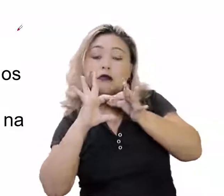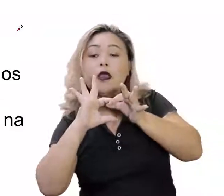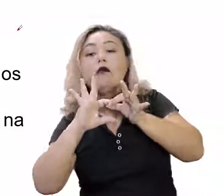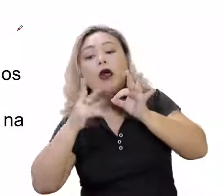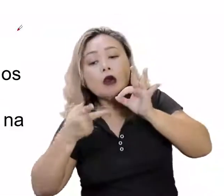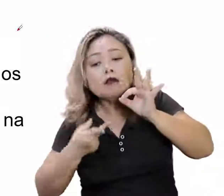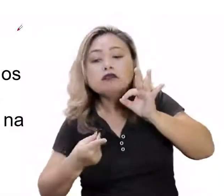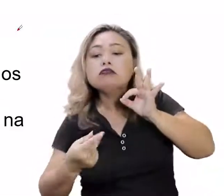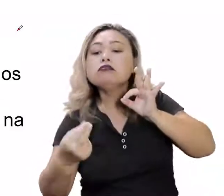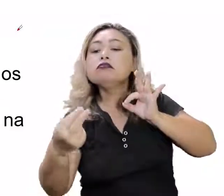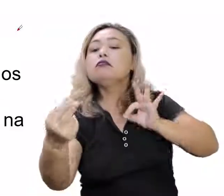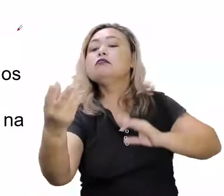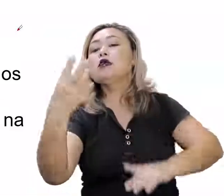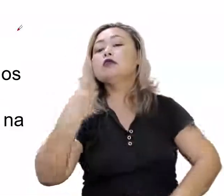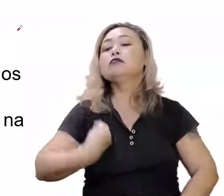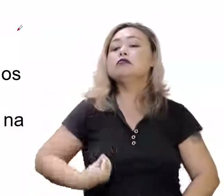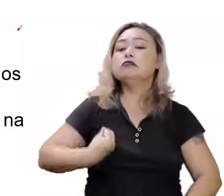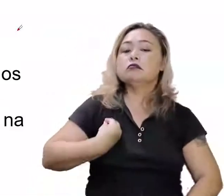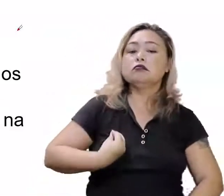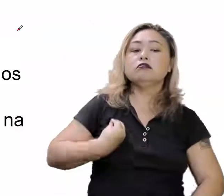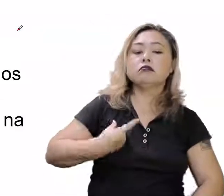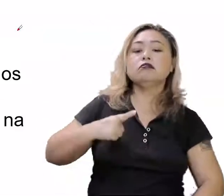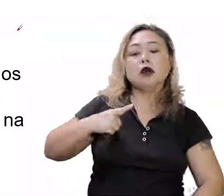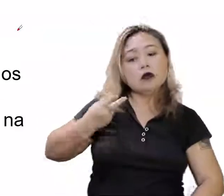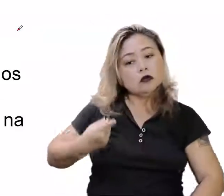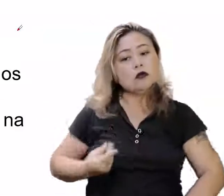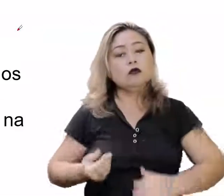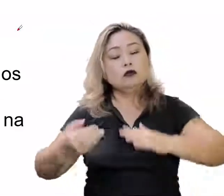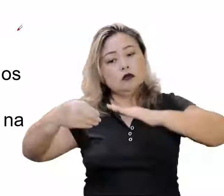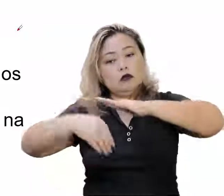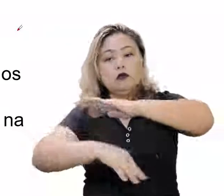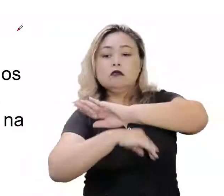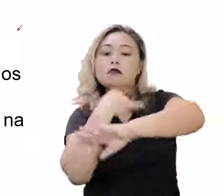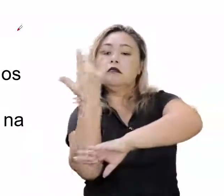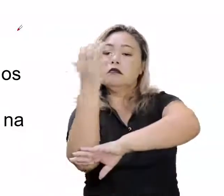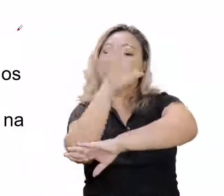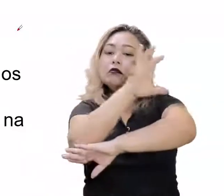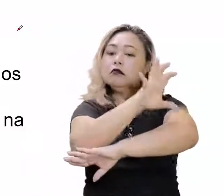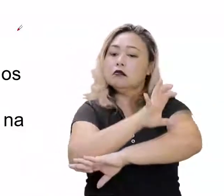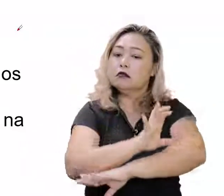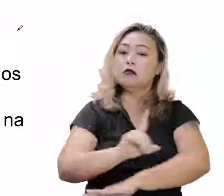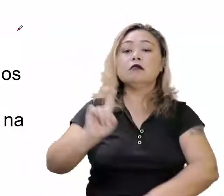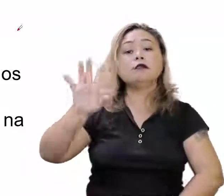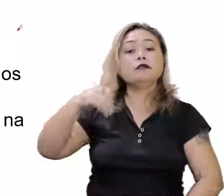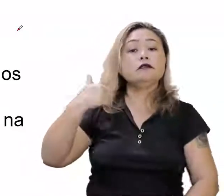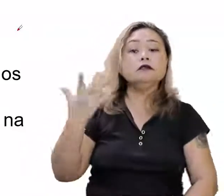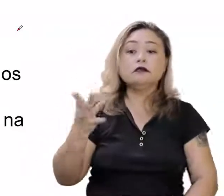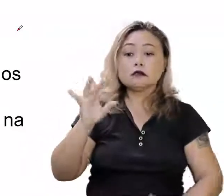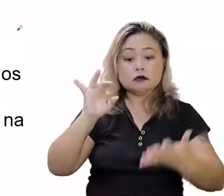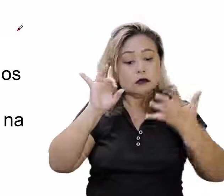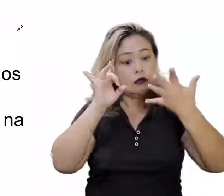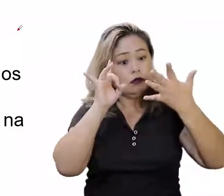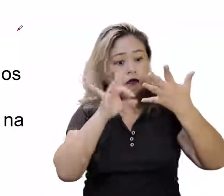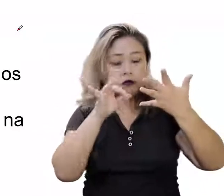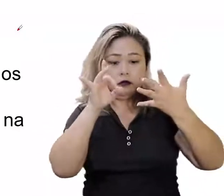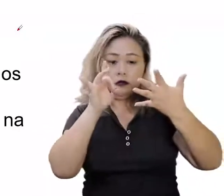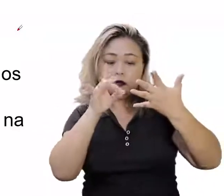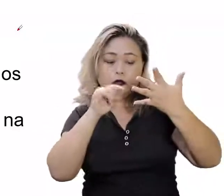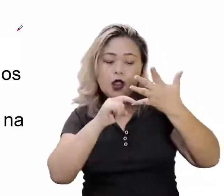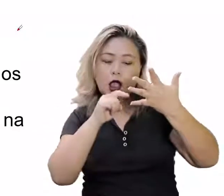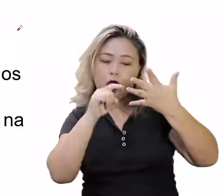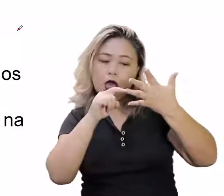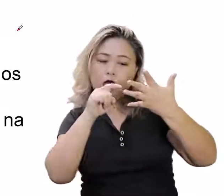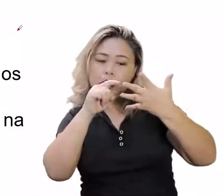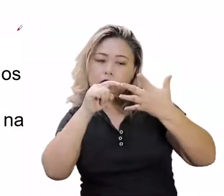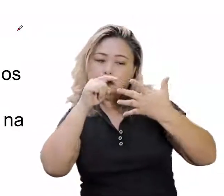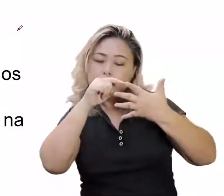sobreviver nos diferentes ecossistemas. A gente falou sobre os ecossistemas, não foi? E aí, cada um, então, vai